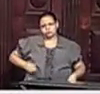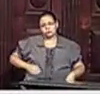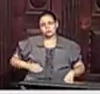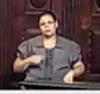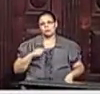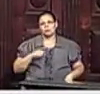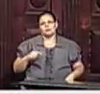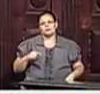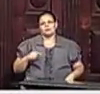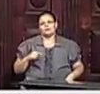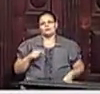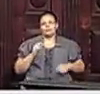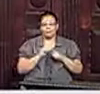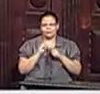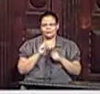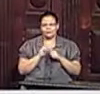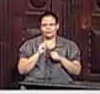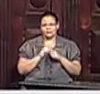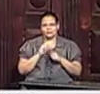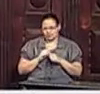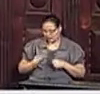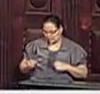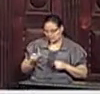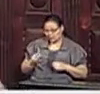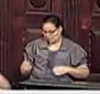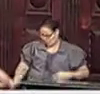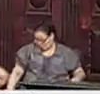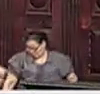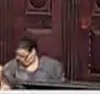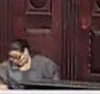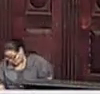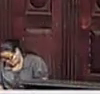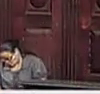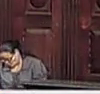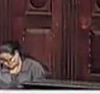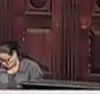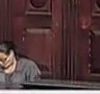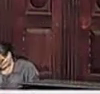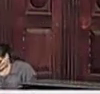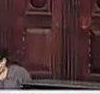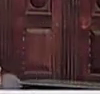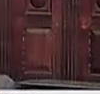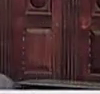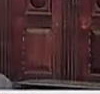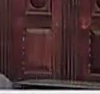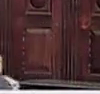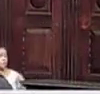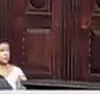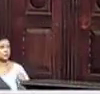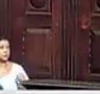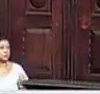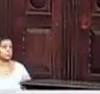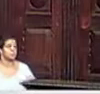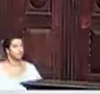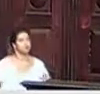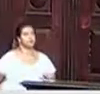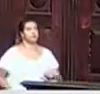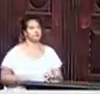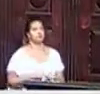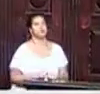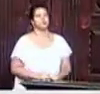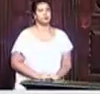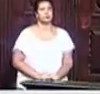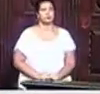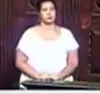de se dedicar a fazer apreensão de carros. Porque muito mais importante é você tirar armas de circulação, é você